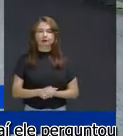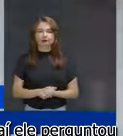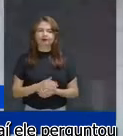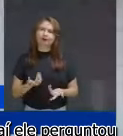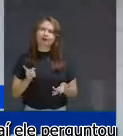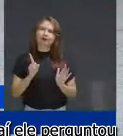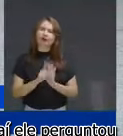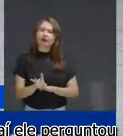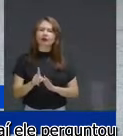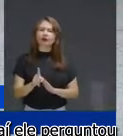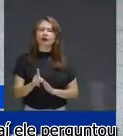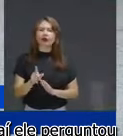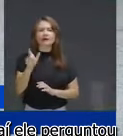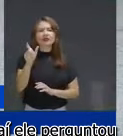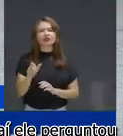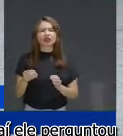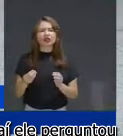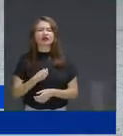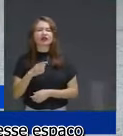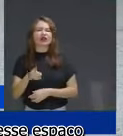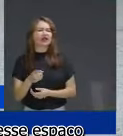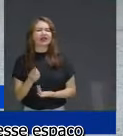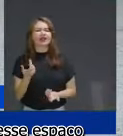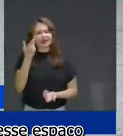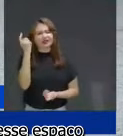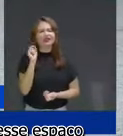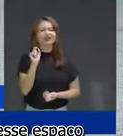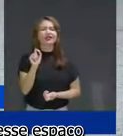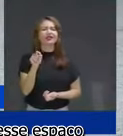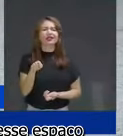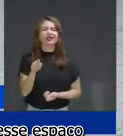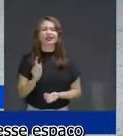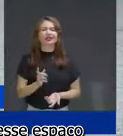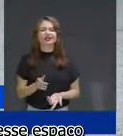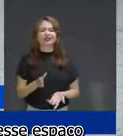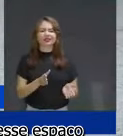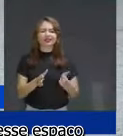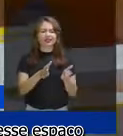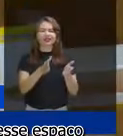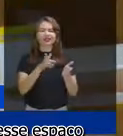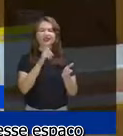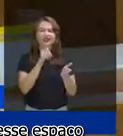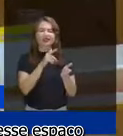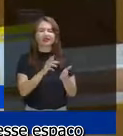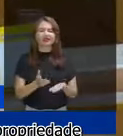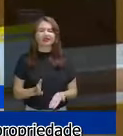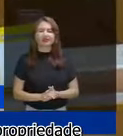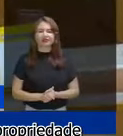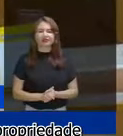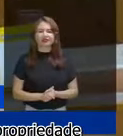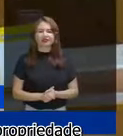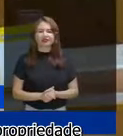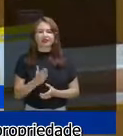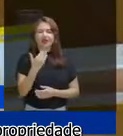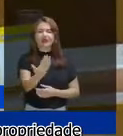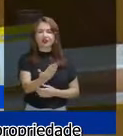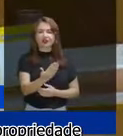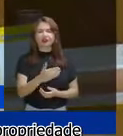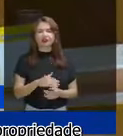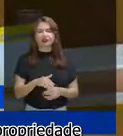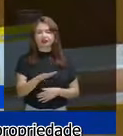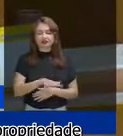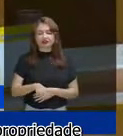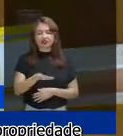aí ele perguntou para o morador local, vem cá, como é que é o nome desse braço de rio aqui que passa aqui na direção, na frente dessa propriedade